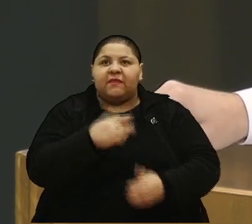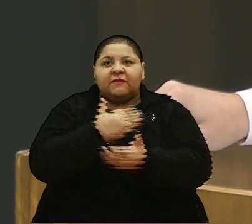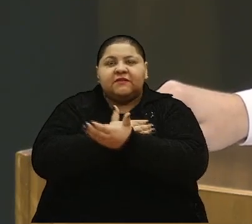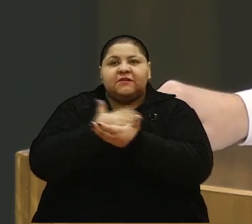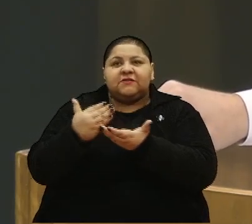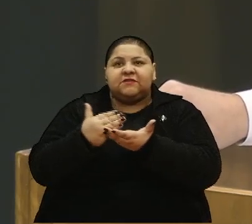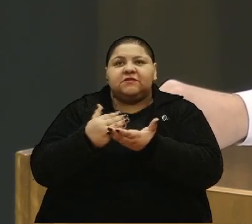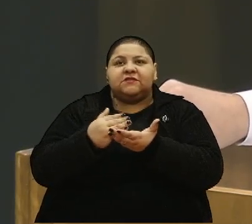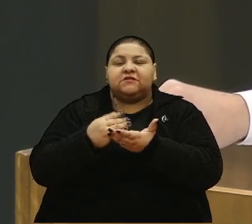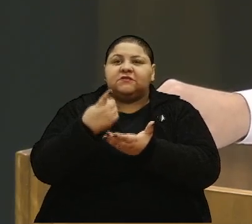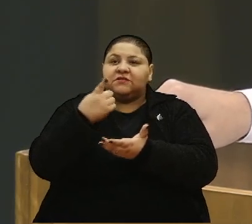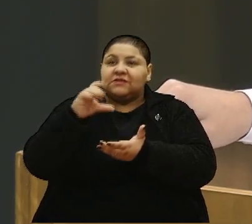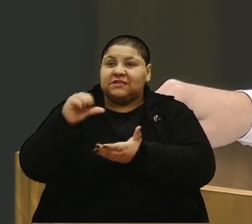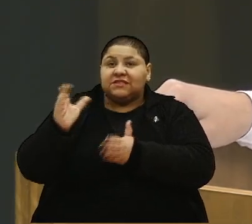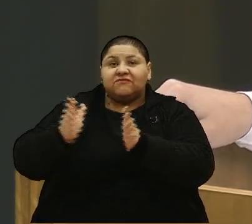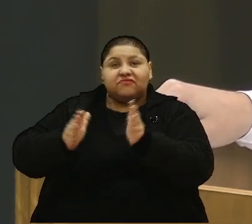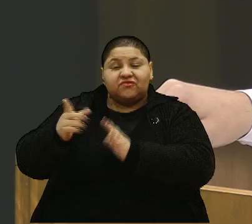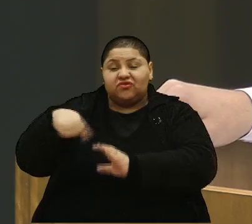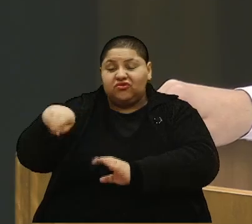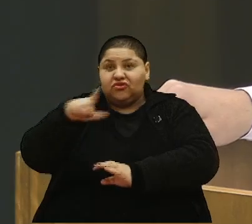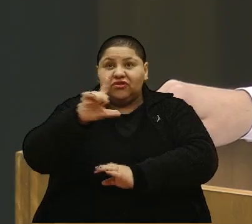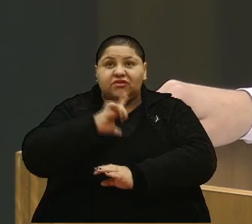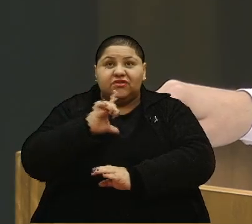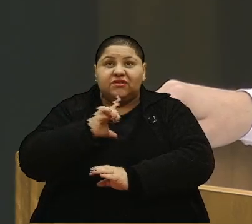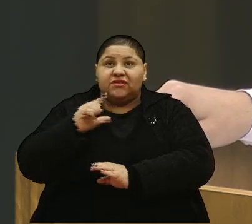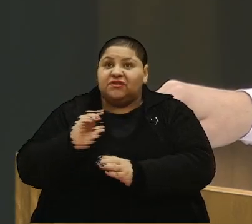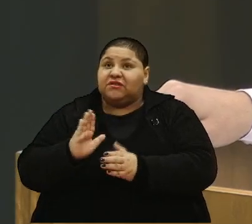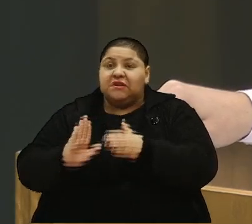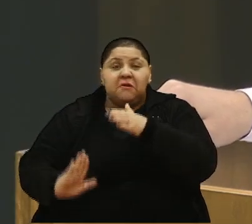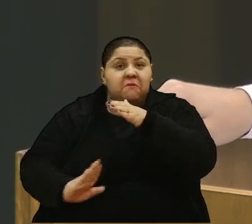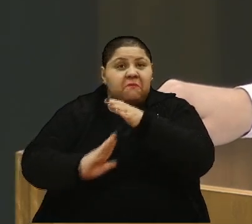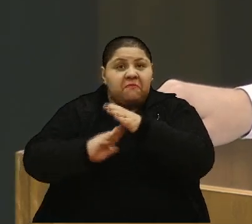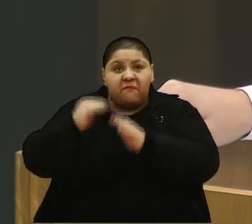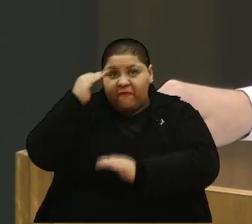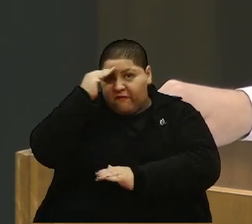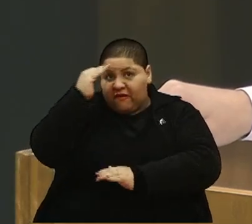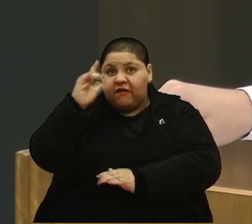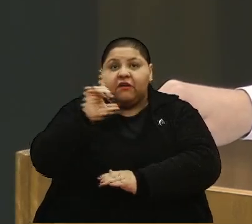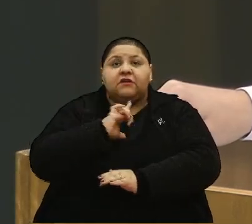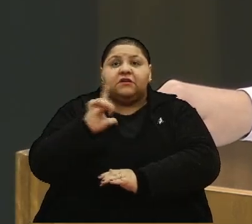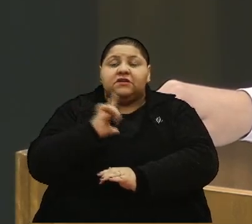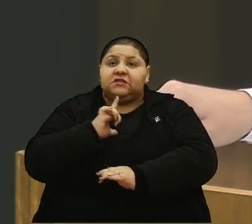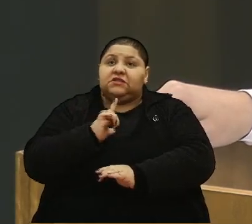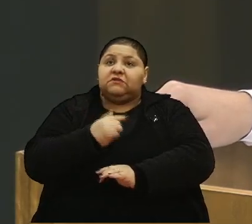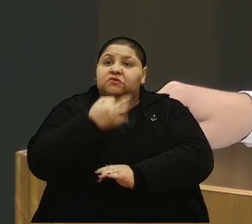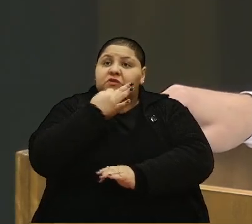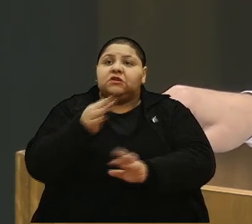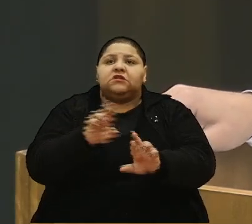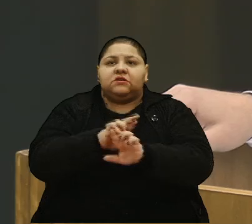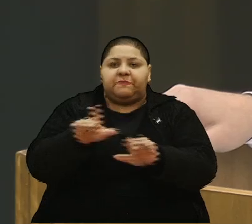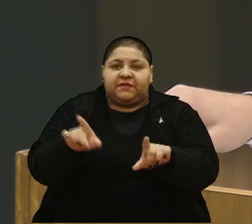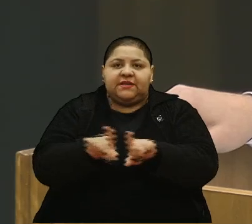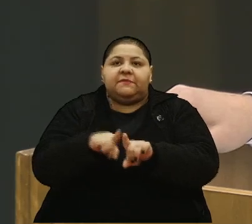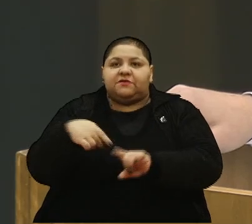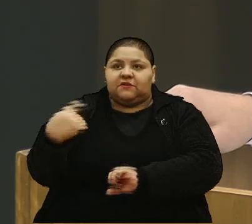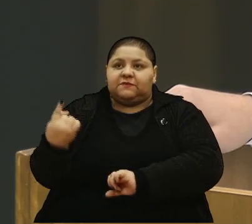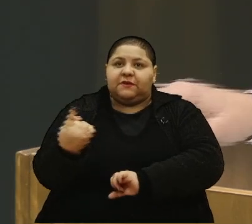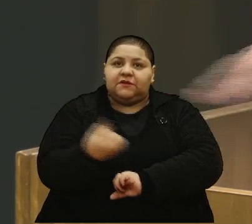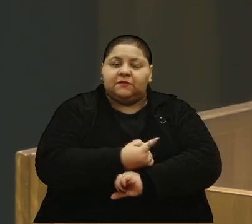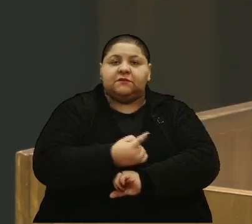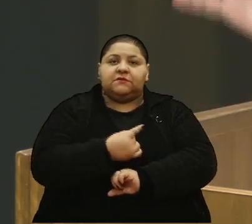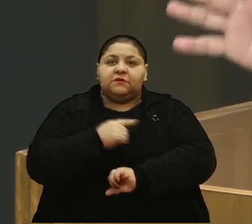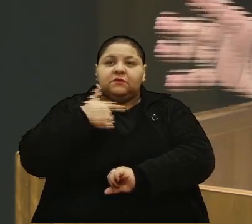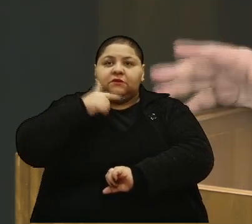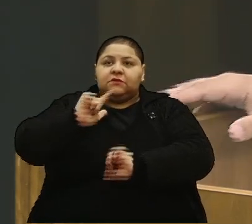da 19ª legislatura, em que nós mantemos o máximo de respeito, temos muitas convergências e conseguimos trabalhar no sentido